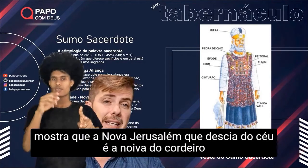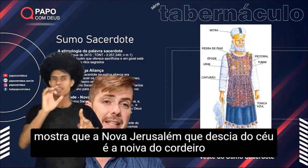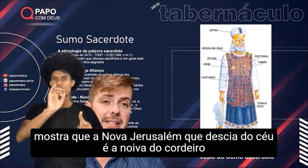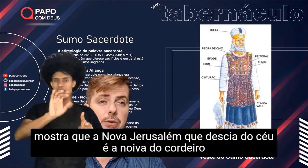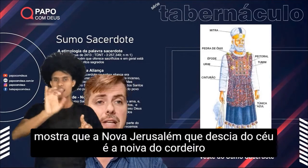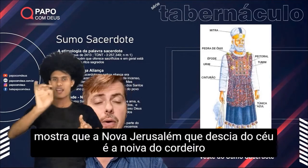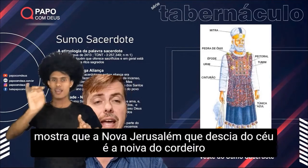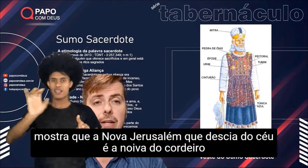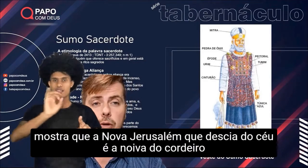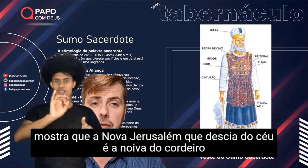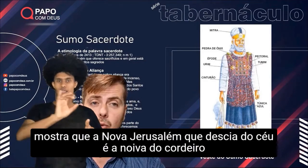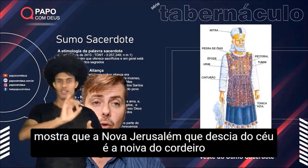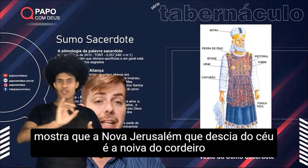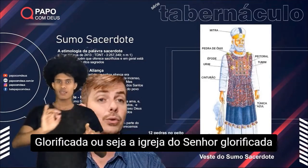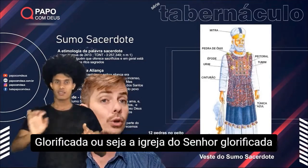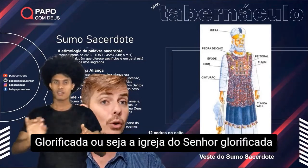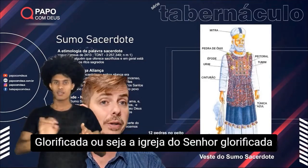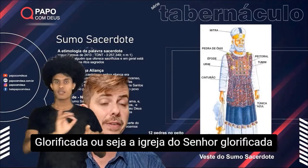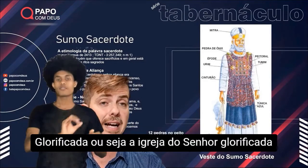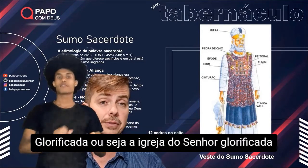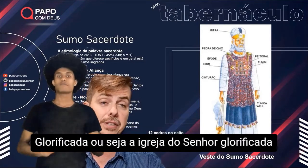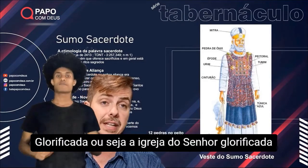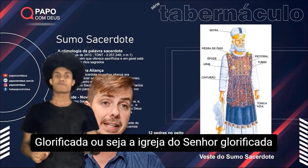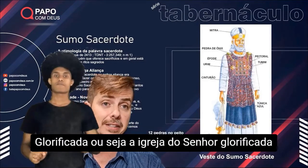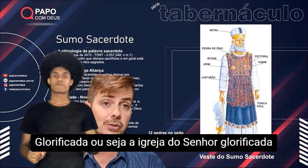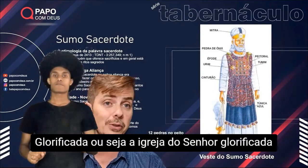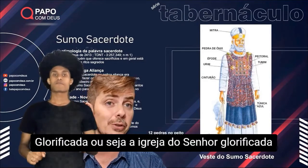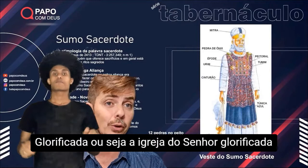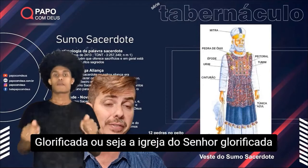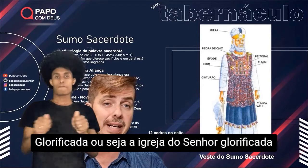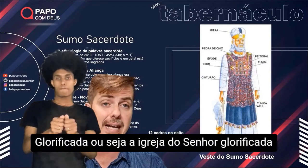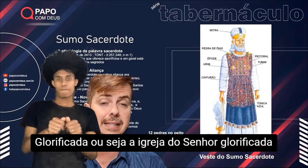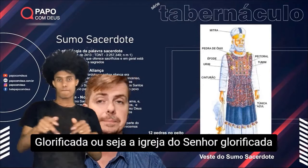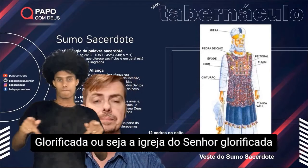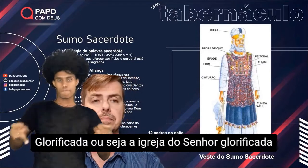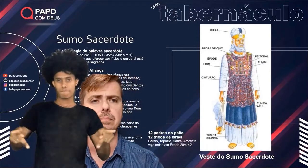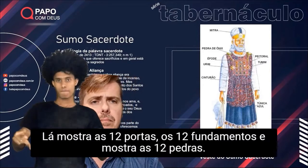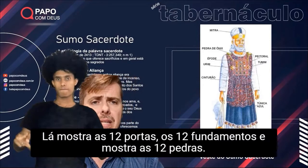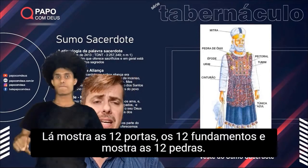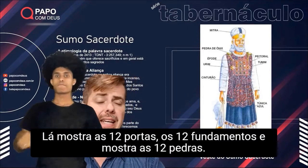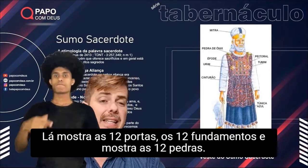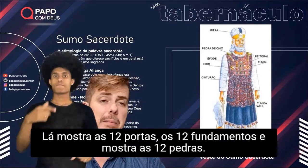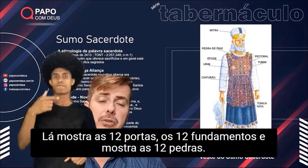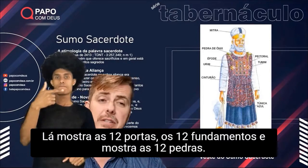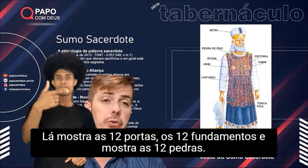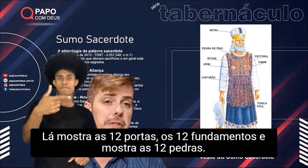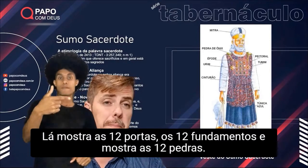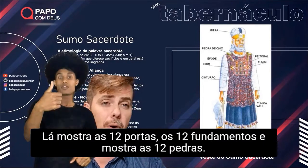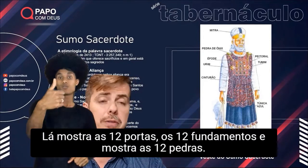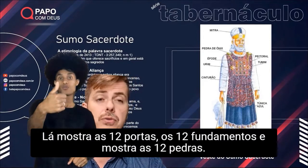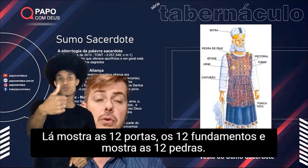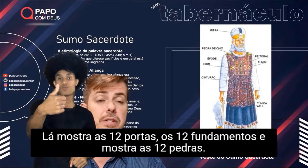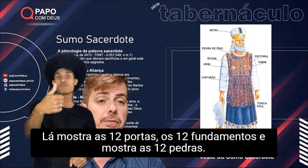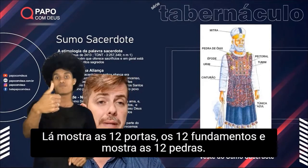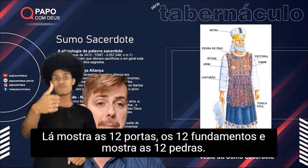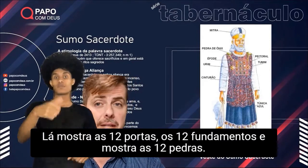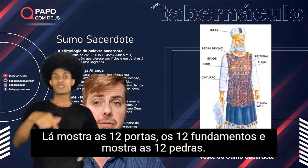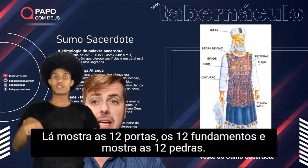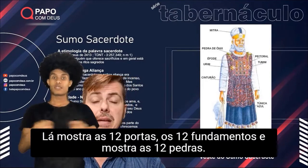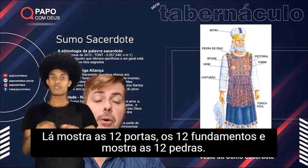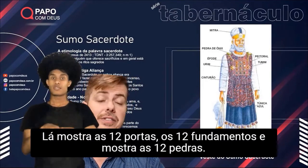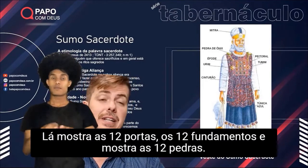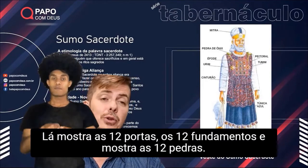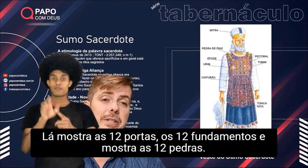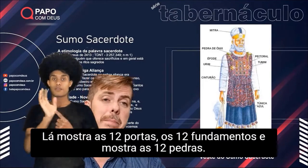Nova Jerusalém que descia do céu é a noiva do Cordeiro glorificado, ou seja, a igreja do Senhor glorificada. E lá mostra as 12 portas, os 12